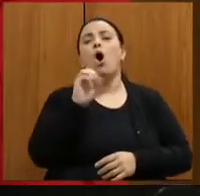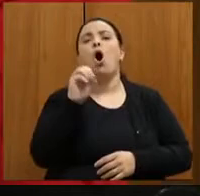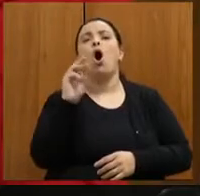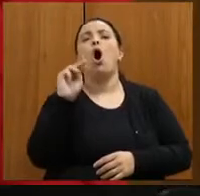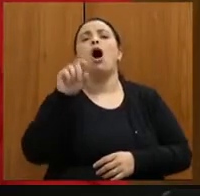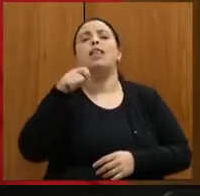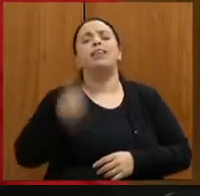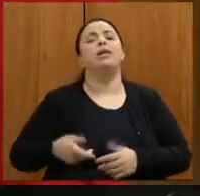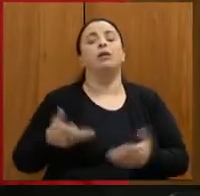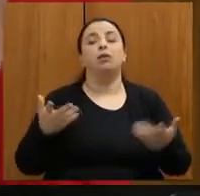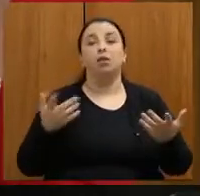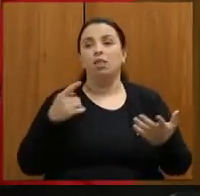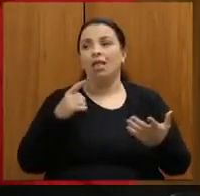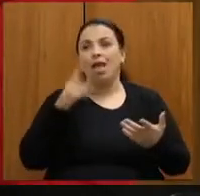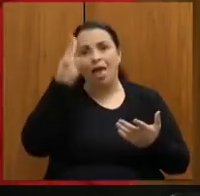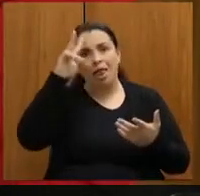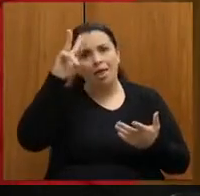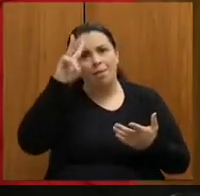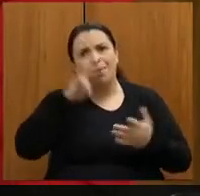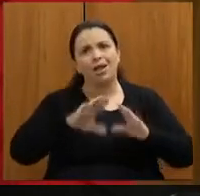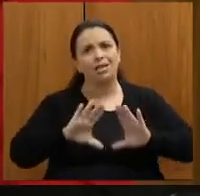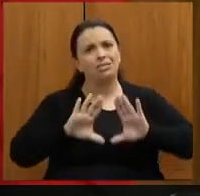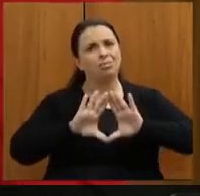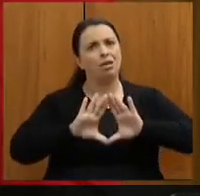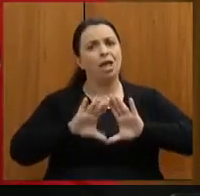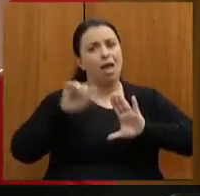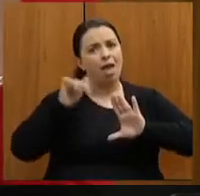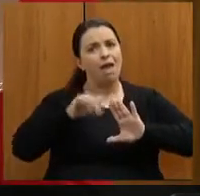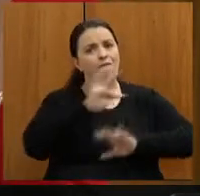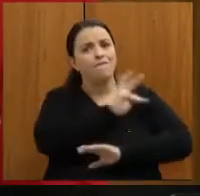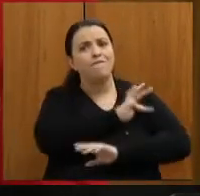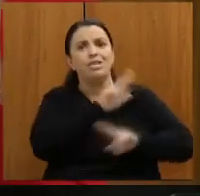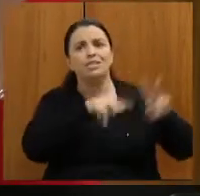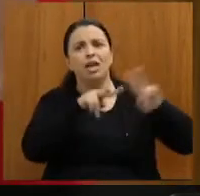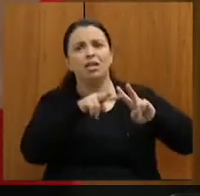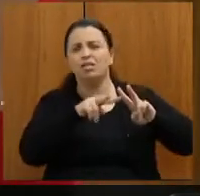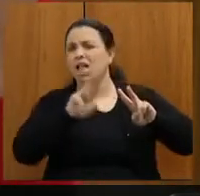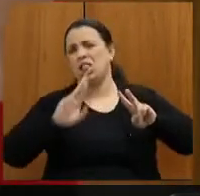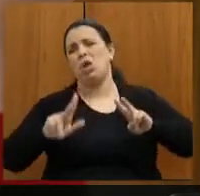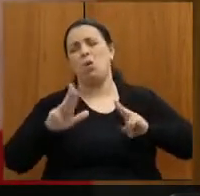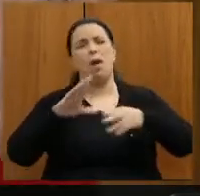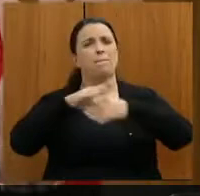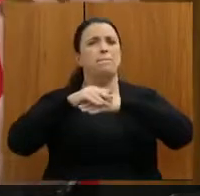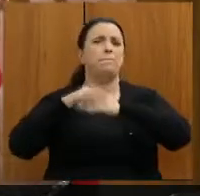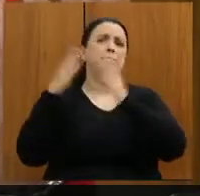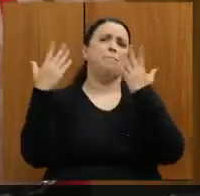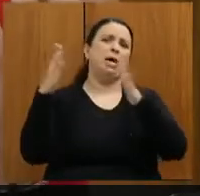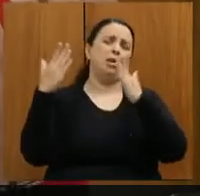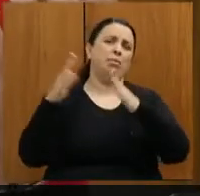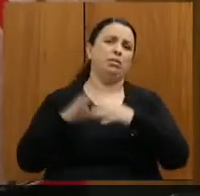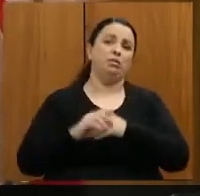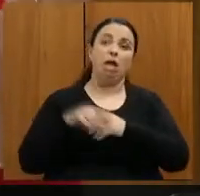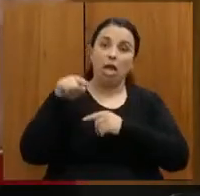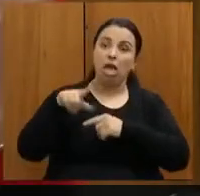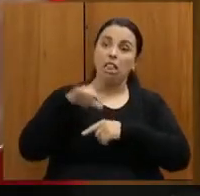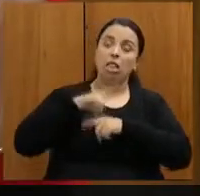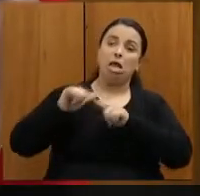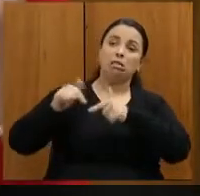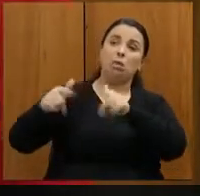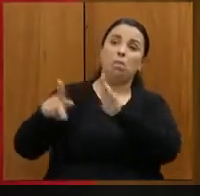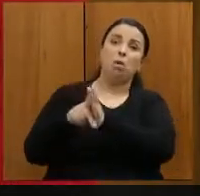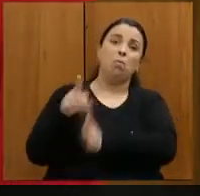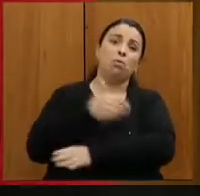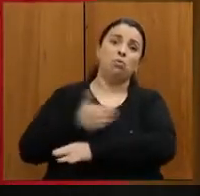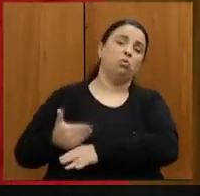é uma assembleia fiscaliza não é Assembleia parabeniza para parabenizar tem as ações próprias do Governo do Estado